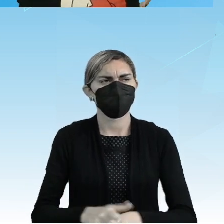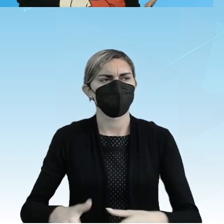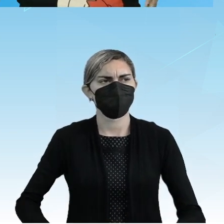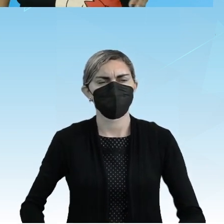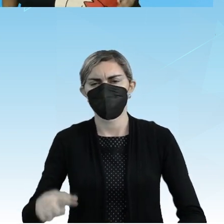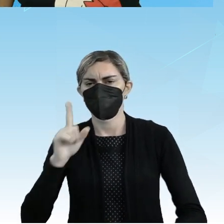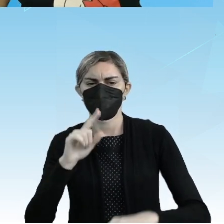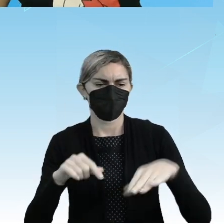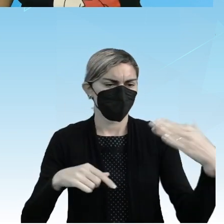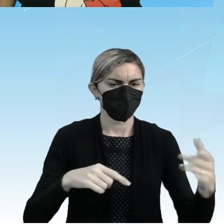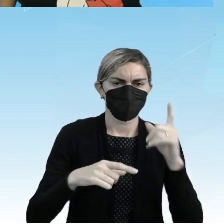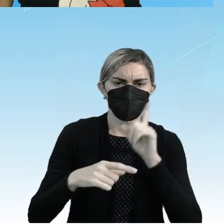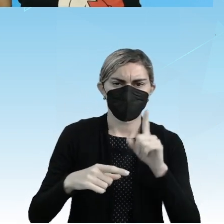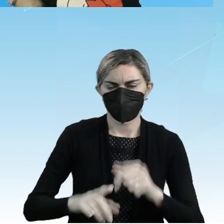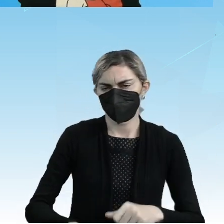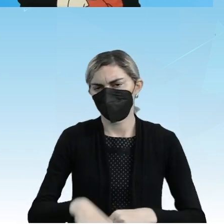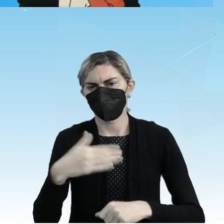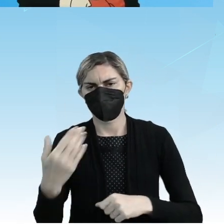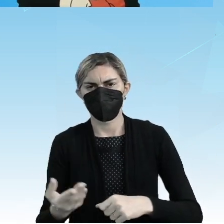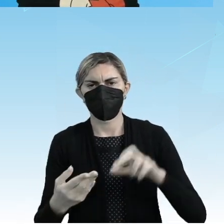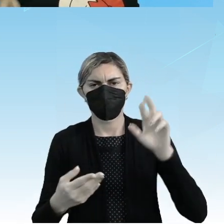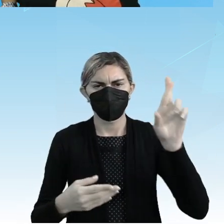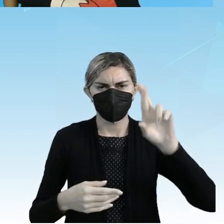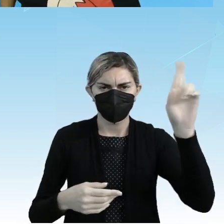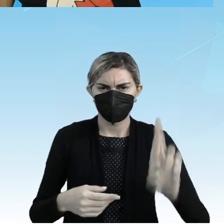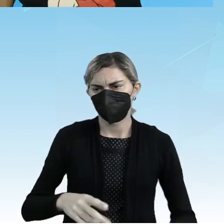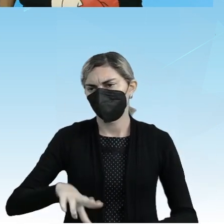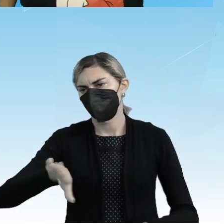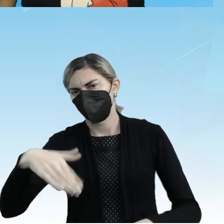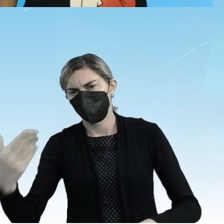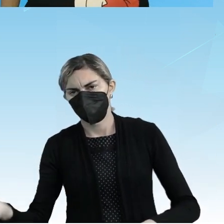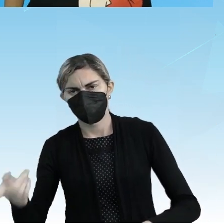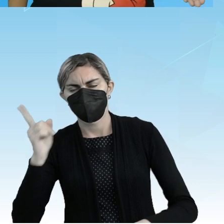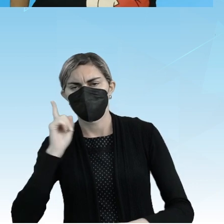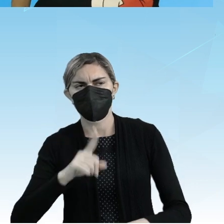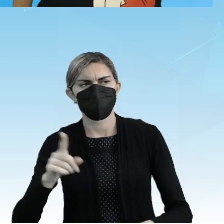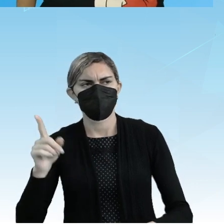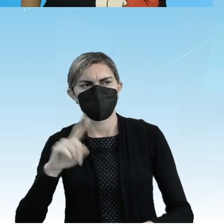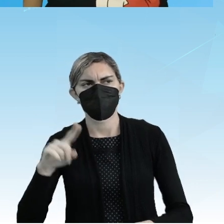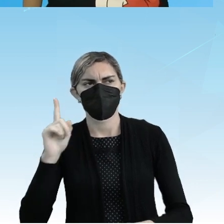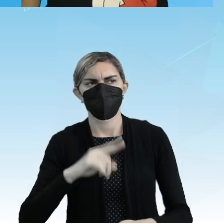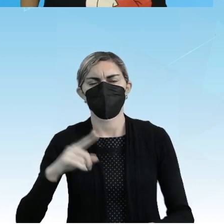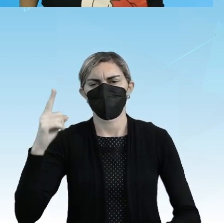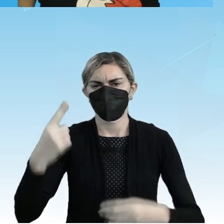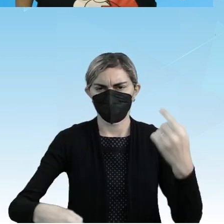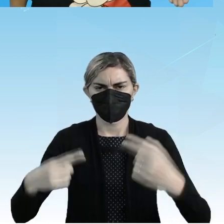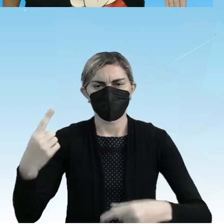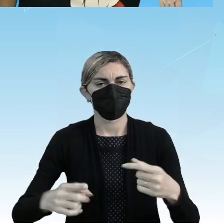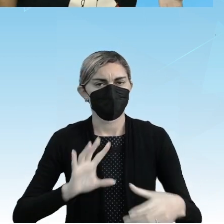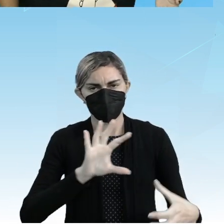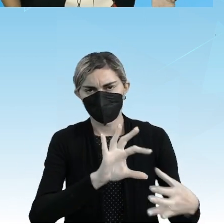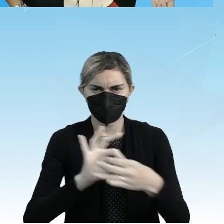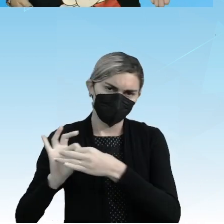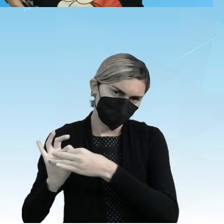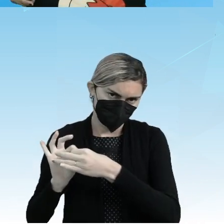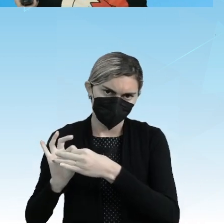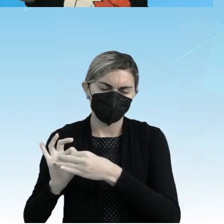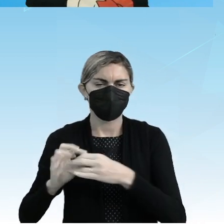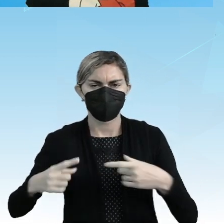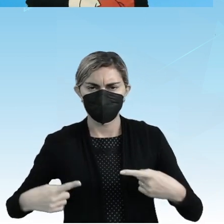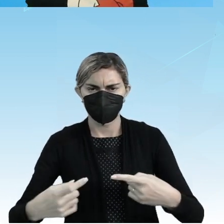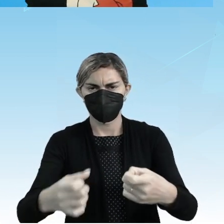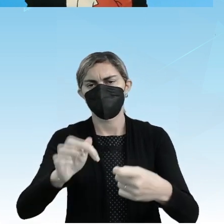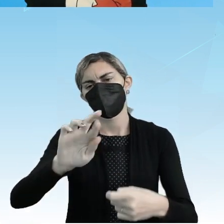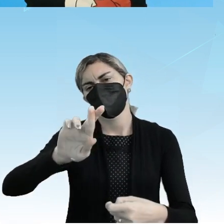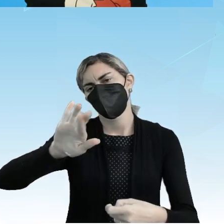Estados Unidos, perdão, agora do lado da Rússia e do outro lado dos Estados Unidos, né? Dentro do contexto que foi a Guerra Fria, os